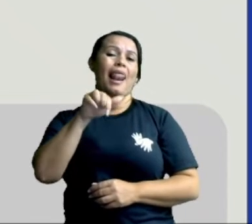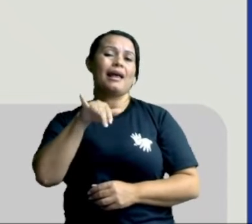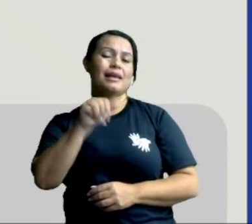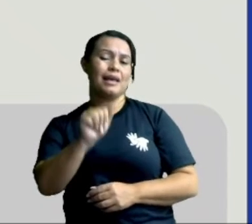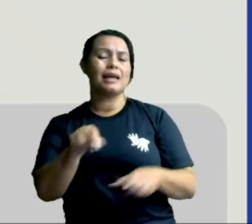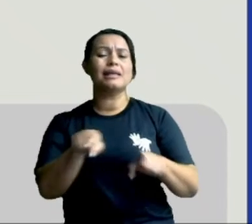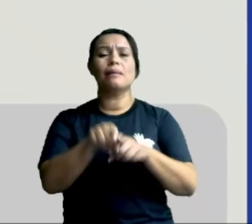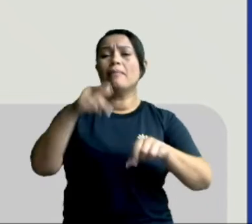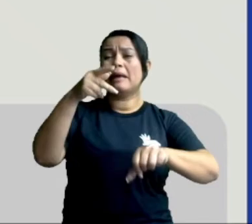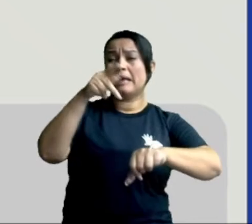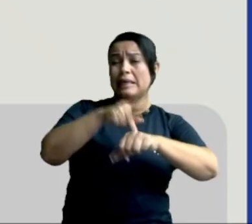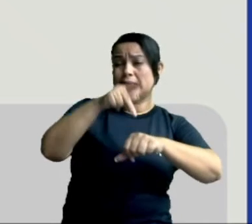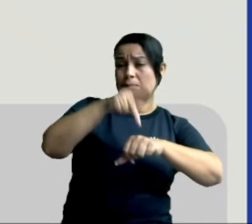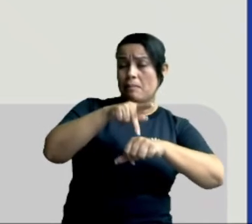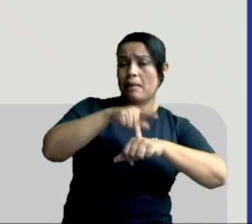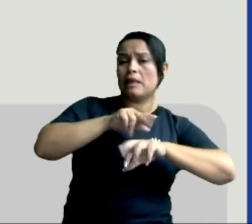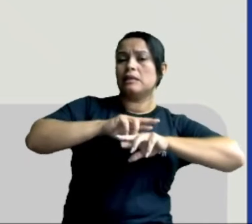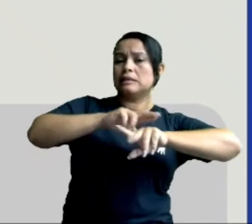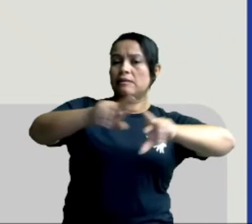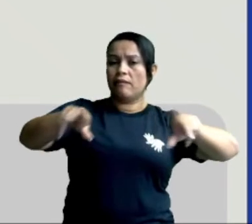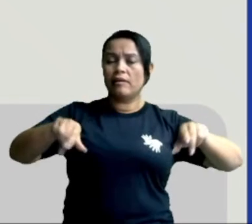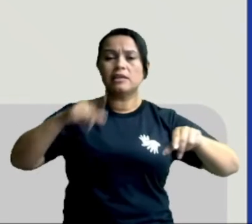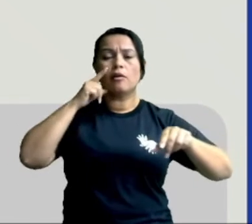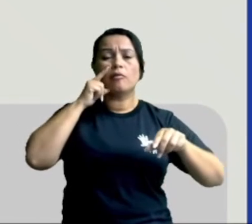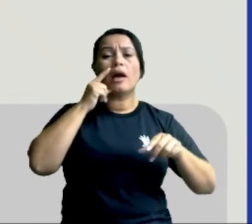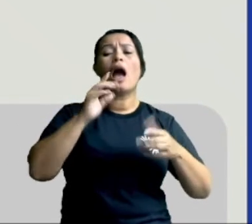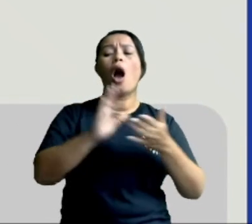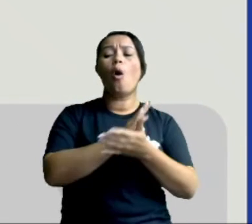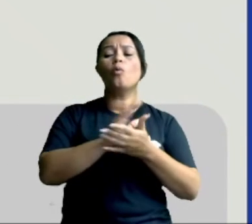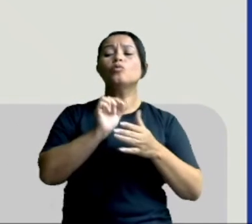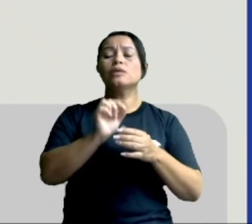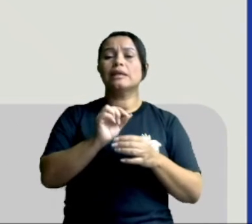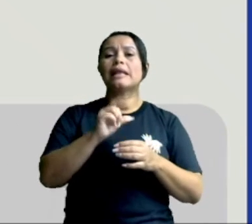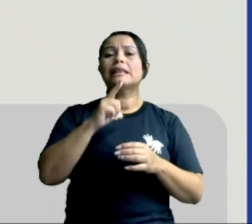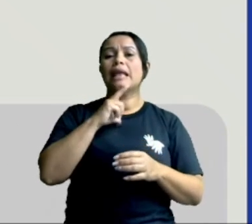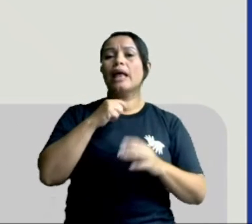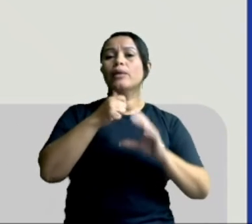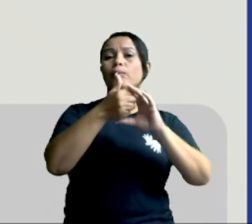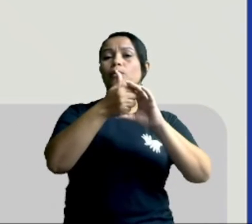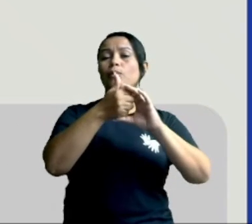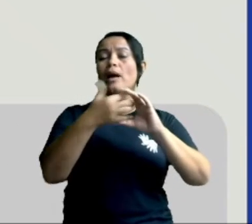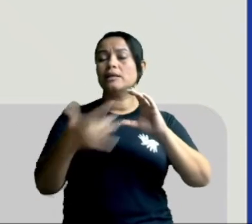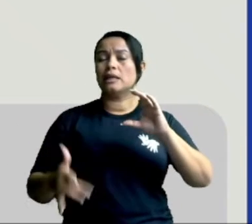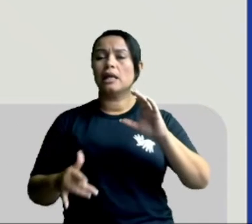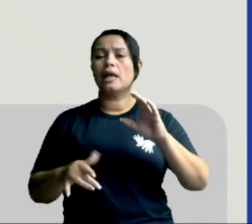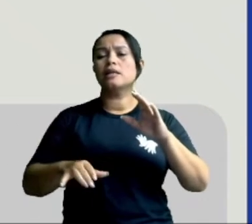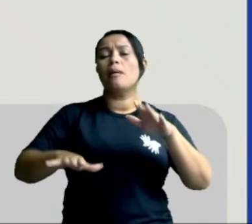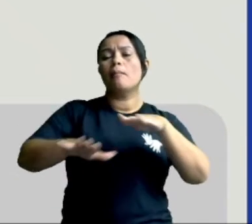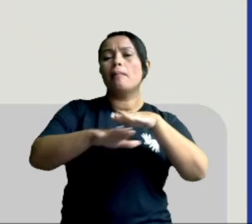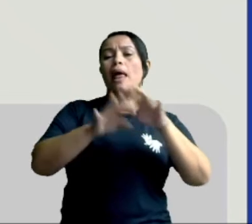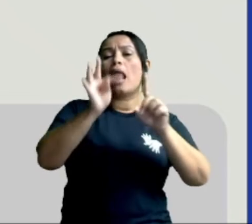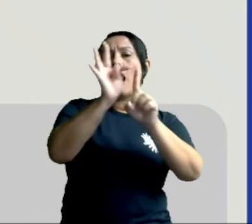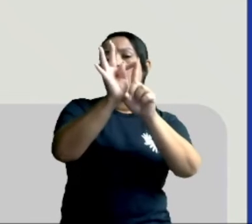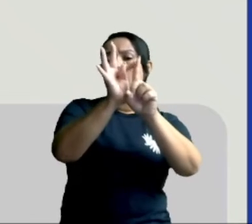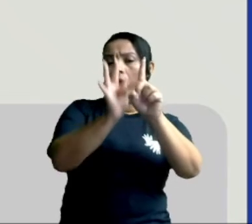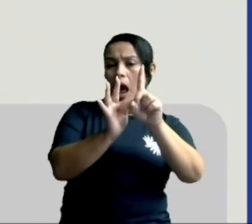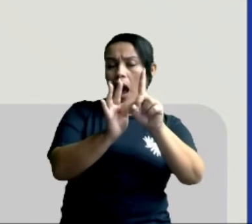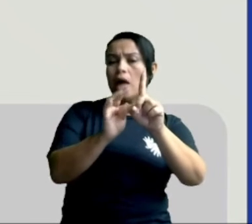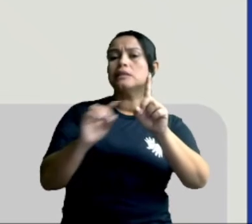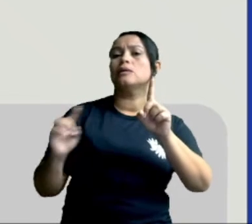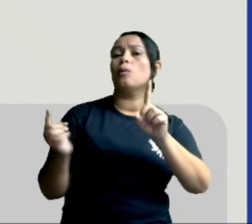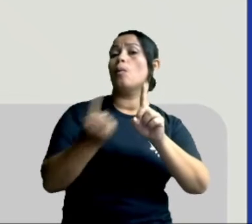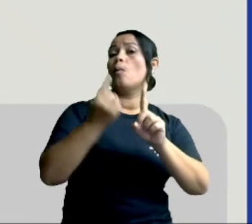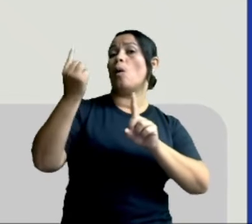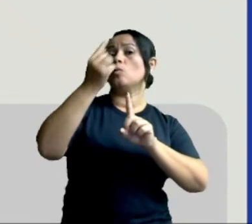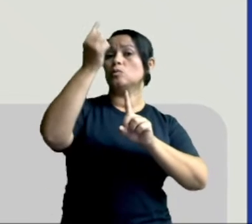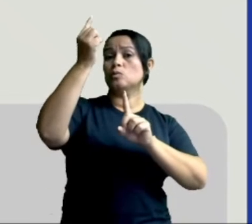Alpes caracteriza-se pelas baixas altitudes com uma grande variação de temperatura conforme a